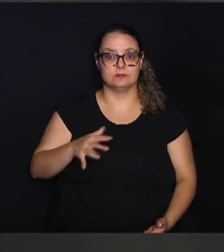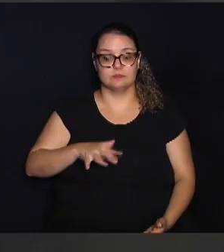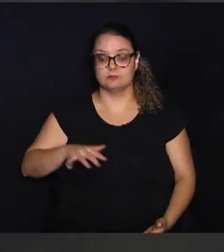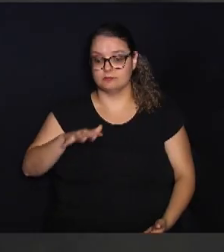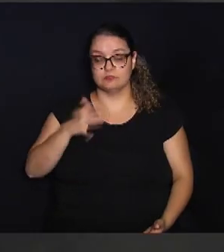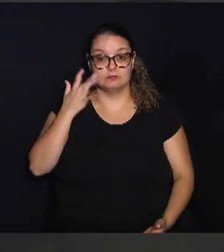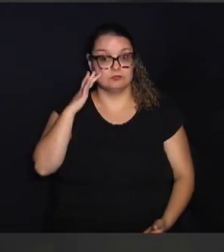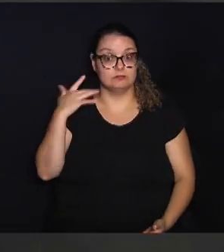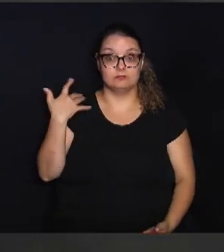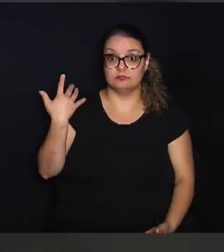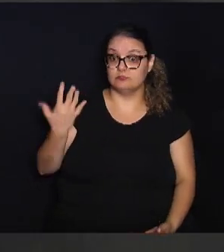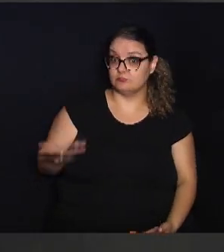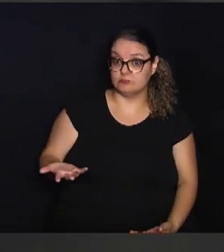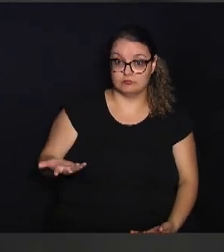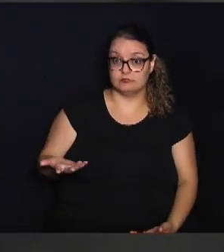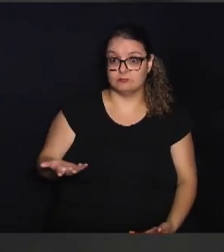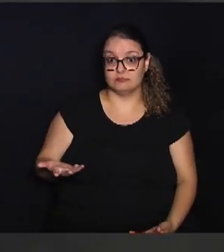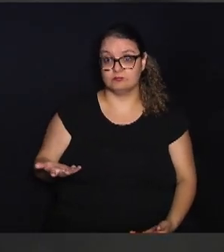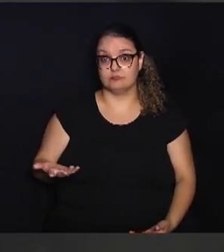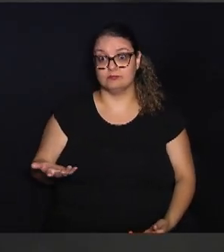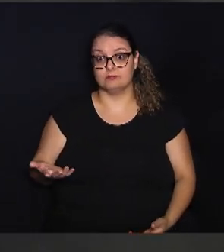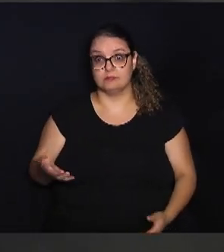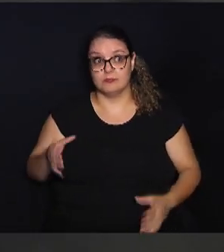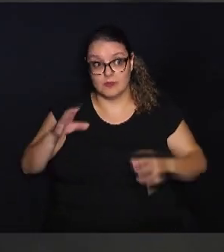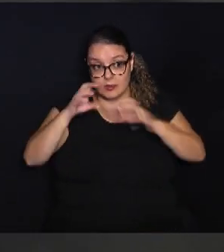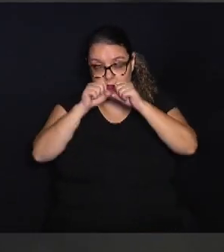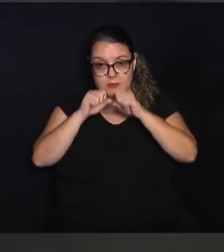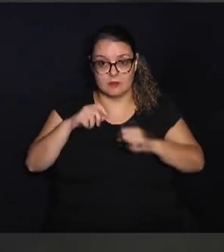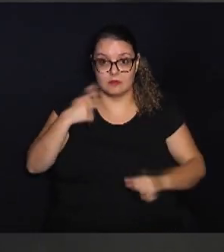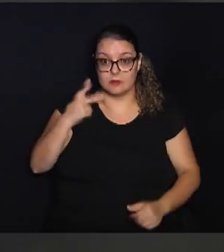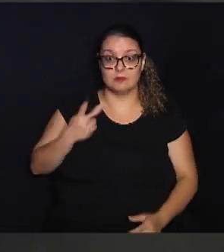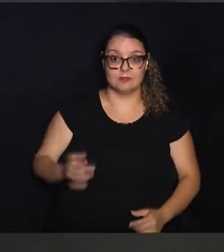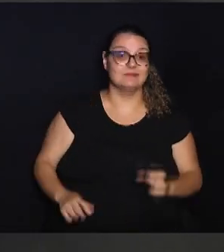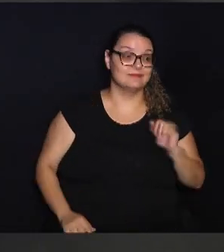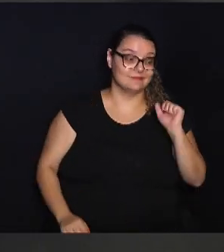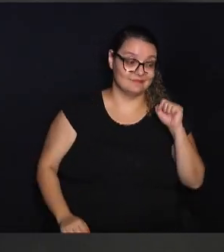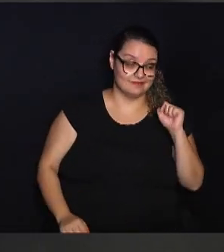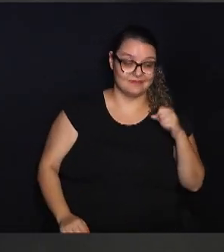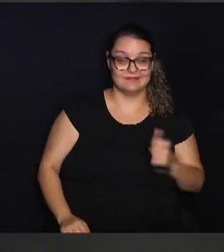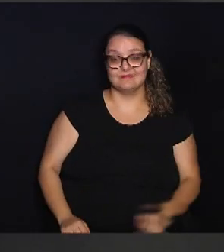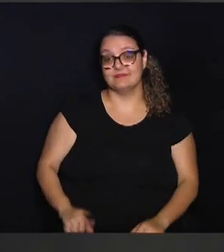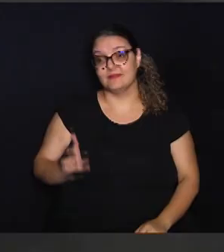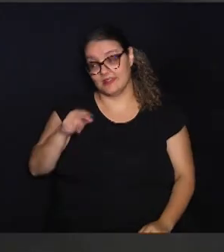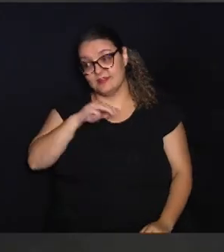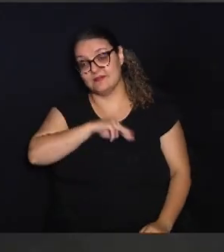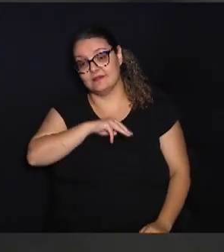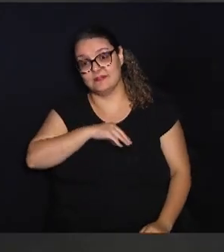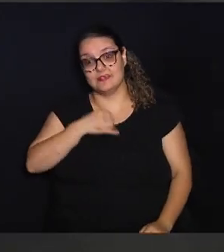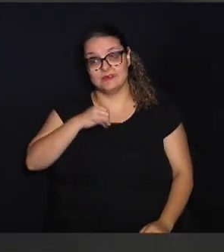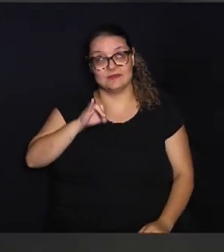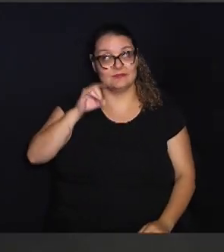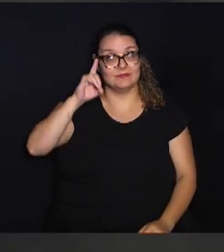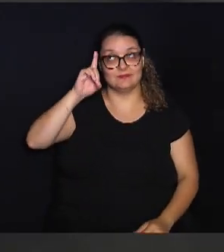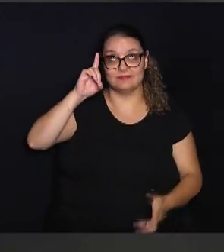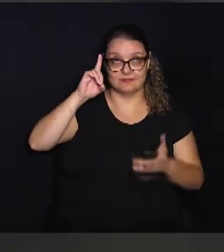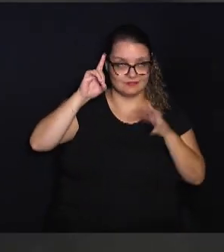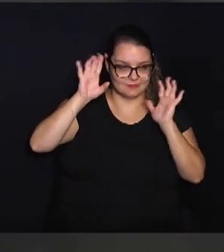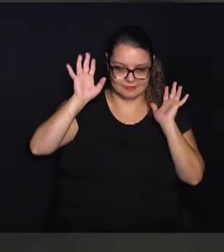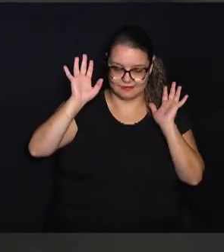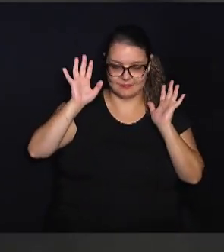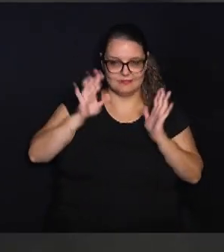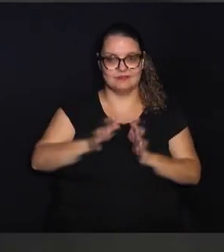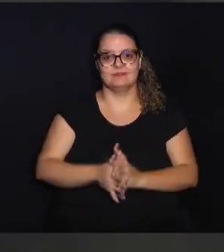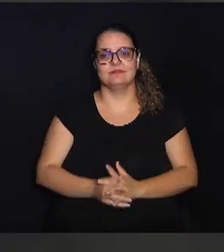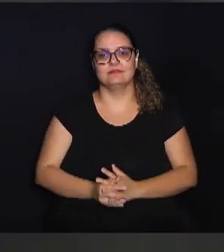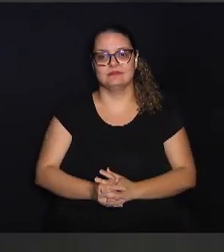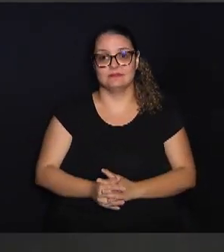não sabe, né? Num túnel escuro ali, que a política era para mim mesmo. Mas é missão, né? Seja o que Deus quiser. E